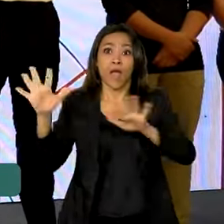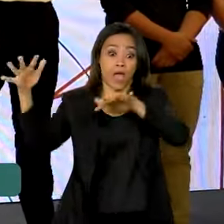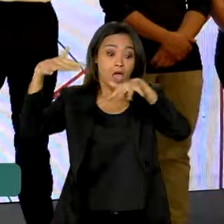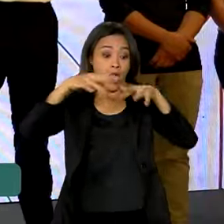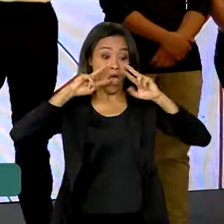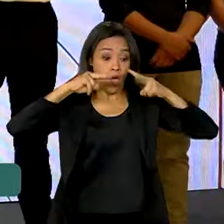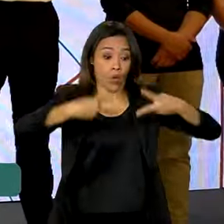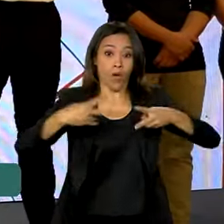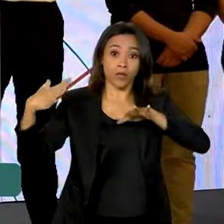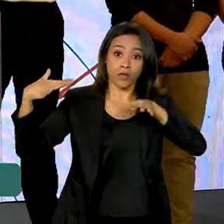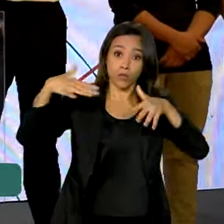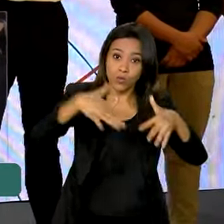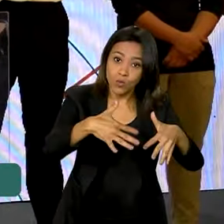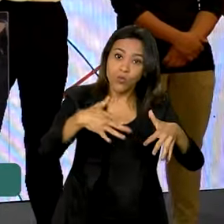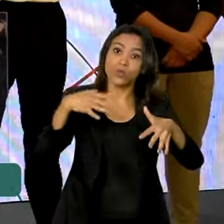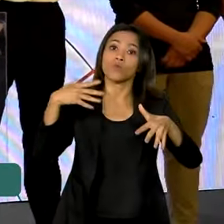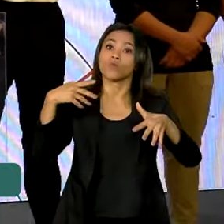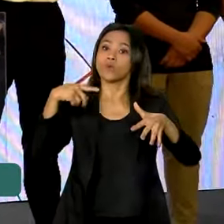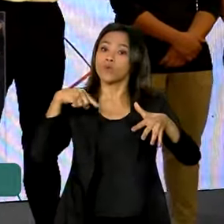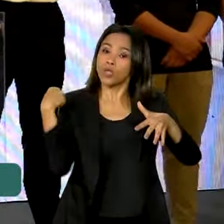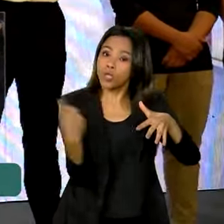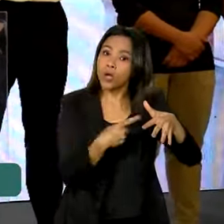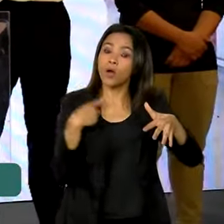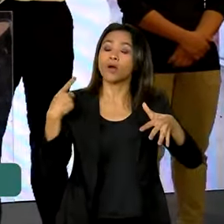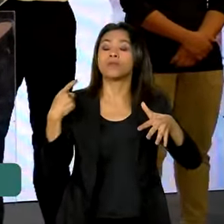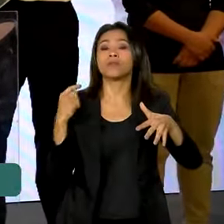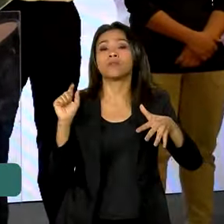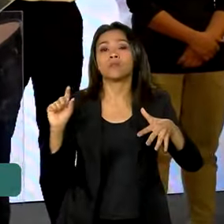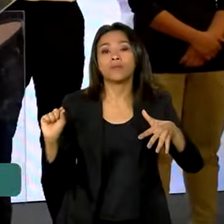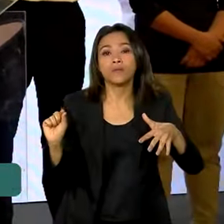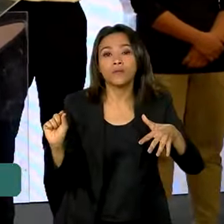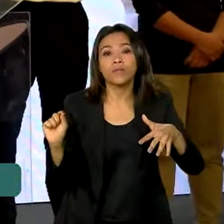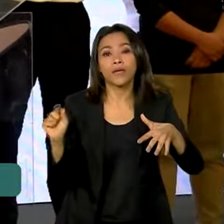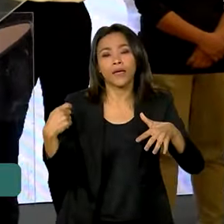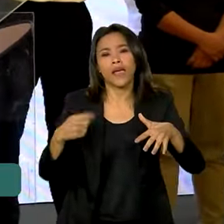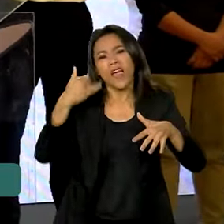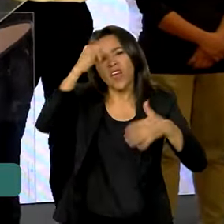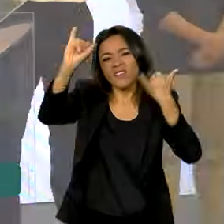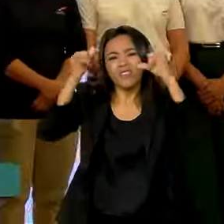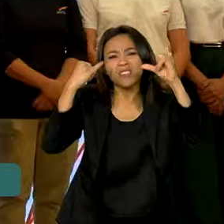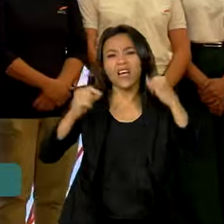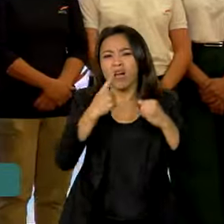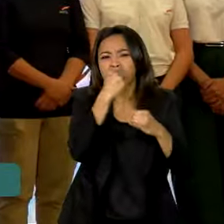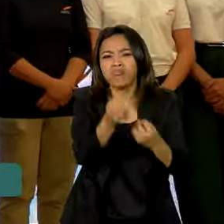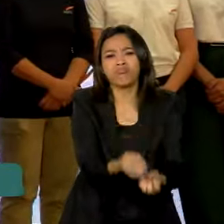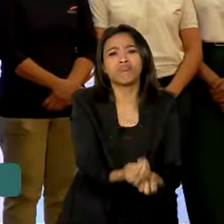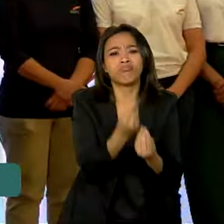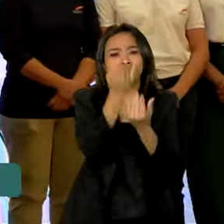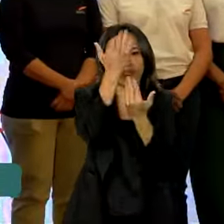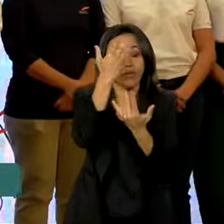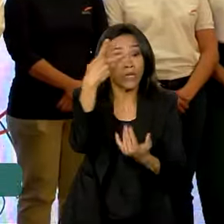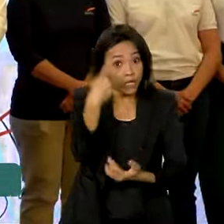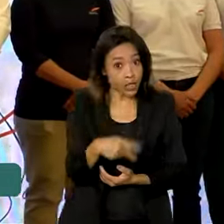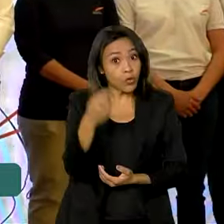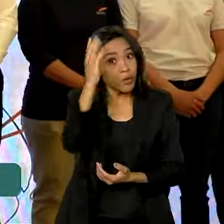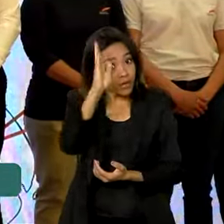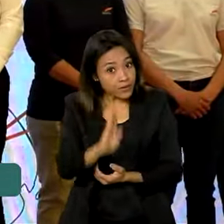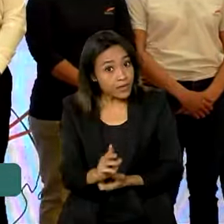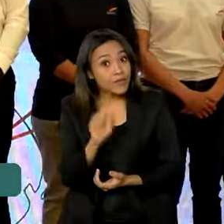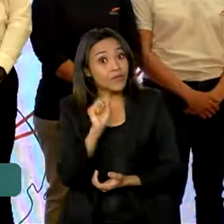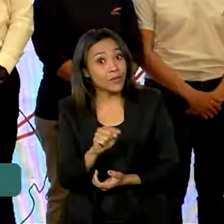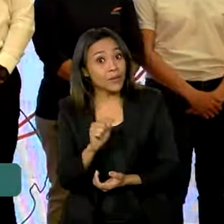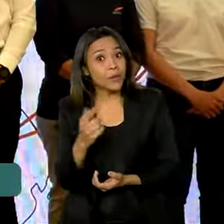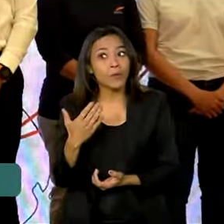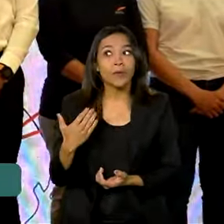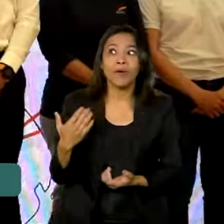reconhece a necessidade de nós preocuparmos com as emissões de gases. E o Brasil tem o melhor